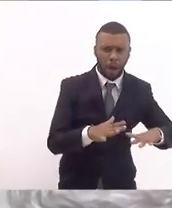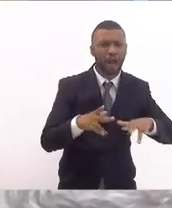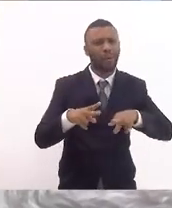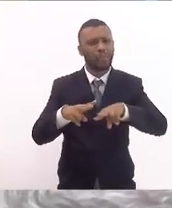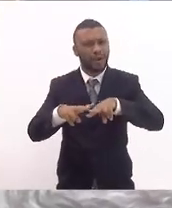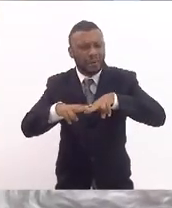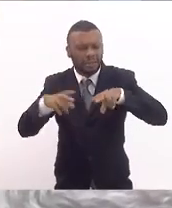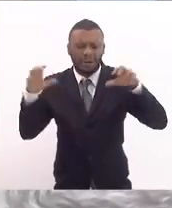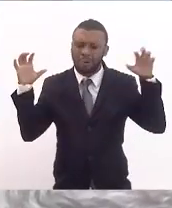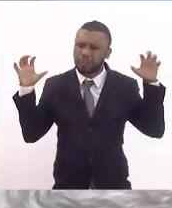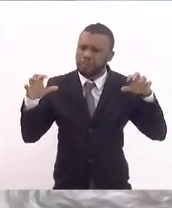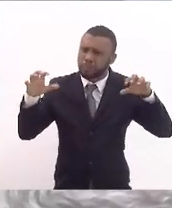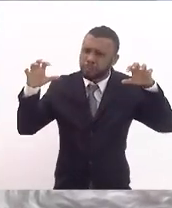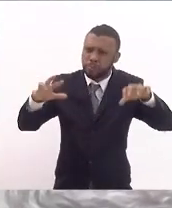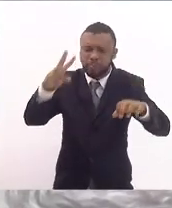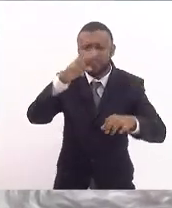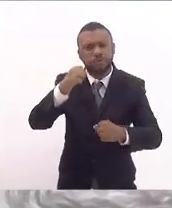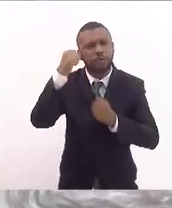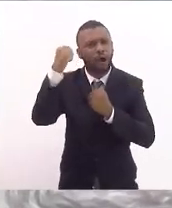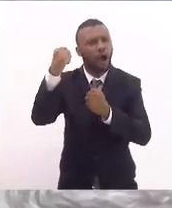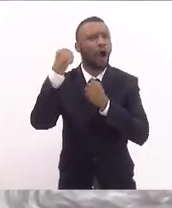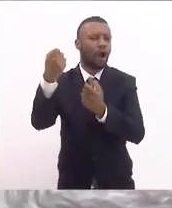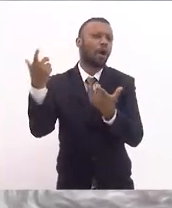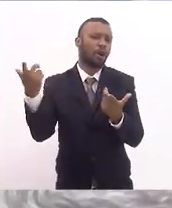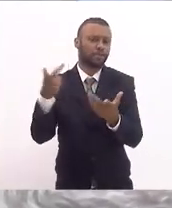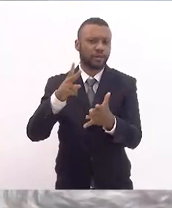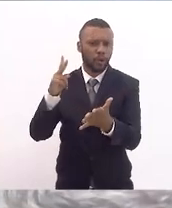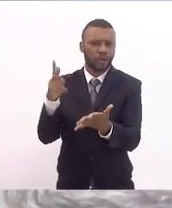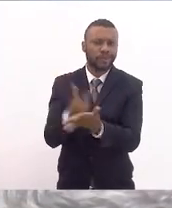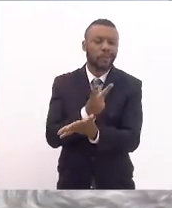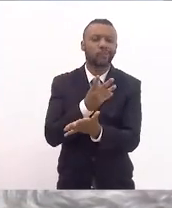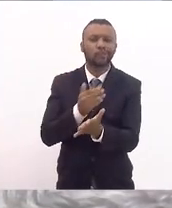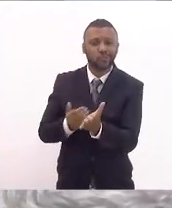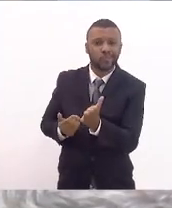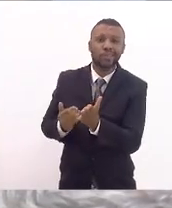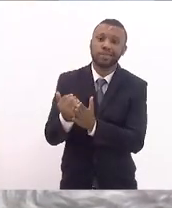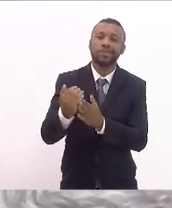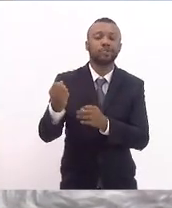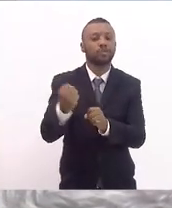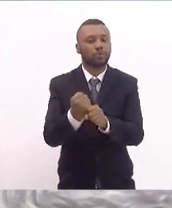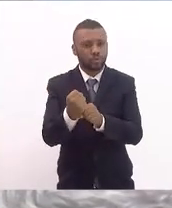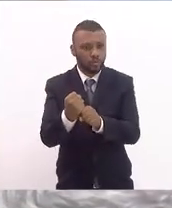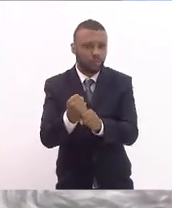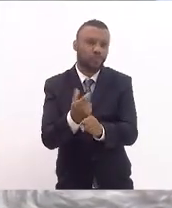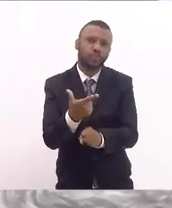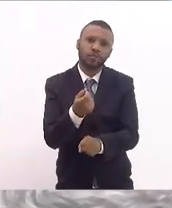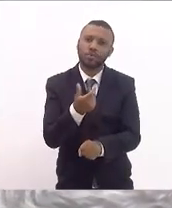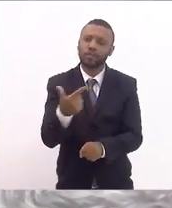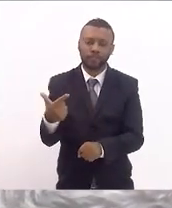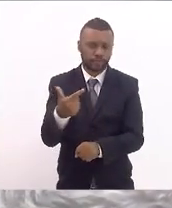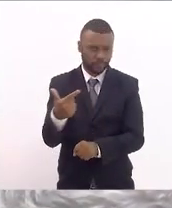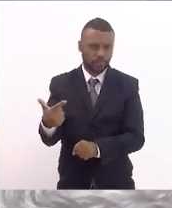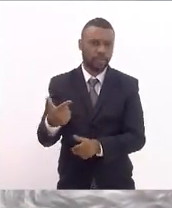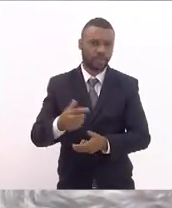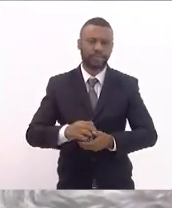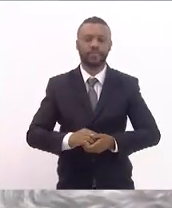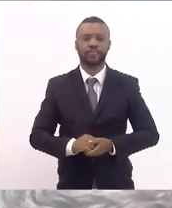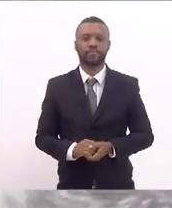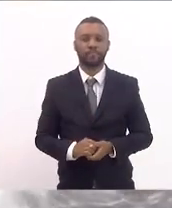da Shopping das fortes chuvas acontecido no início do presente ano